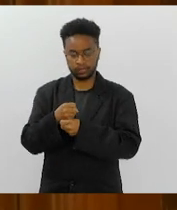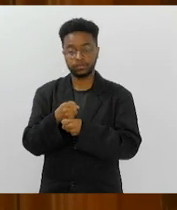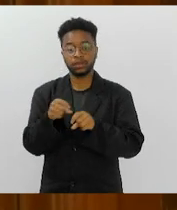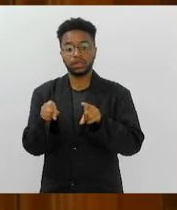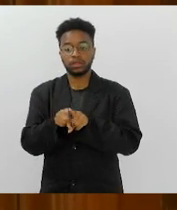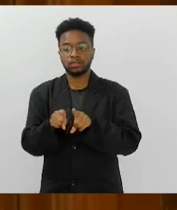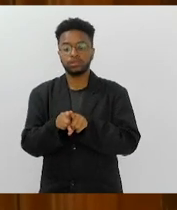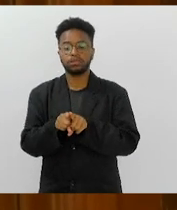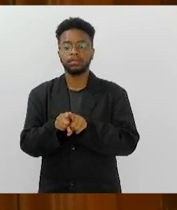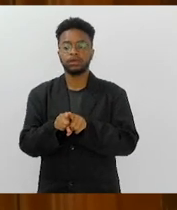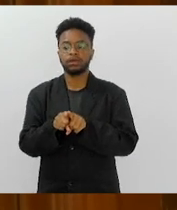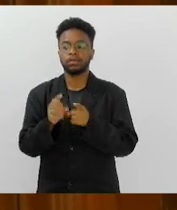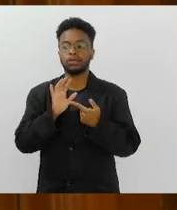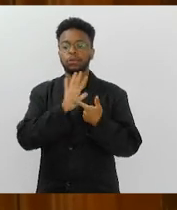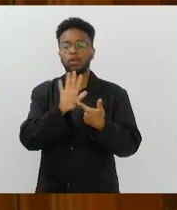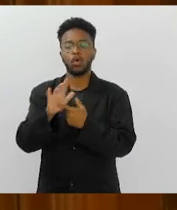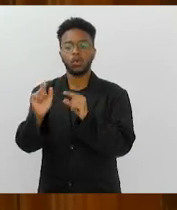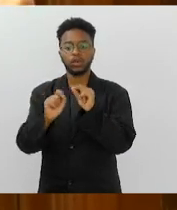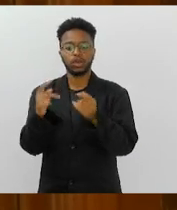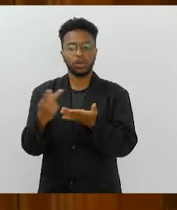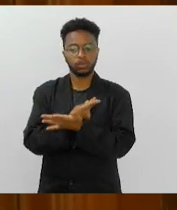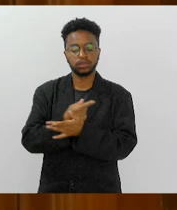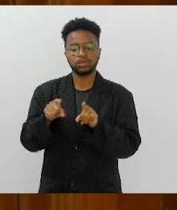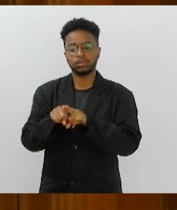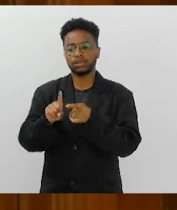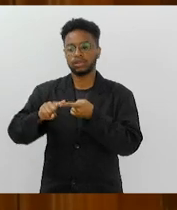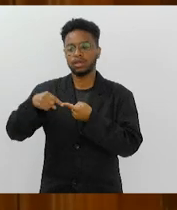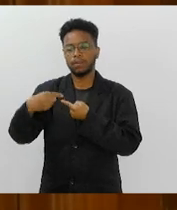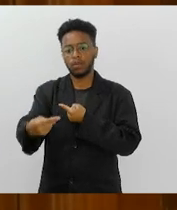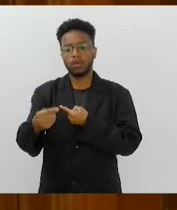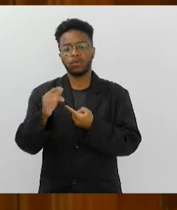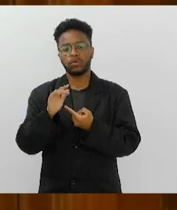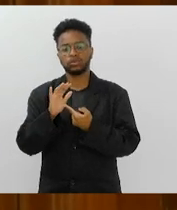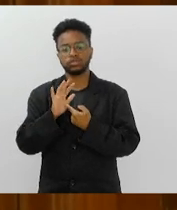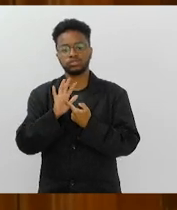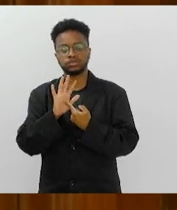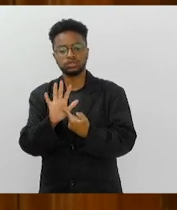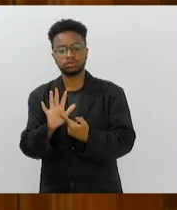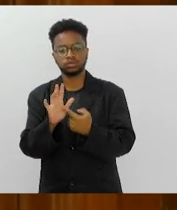lá dizendo as causas e depois falando sobre